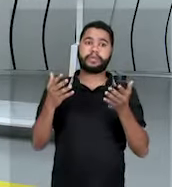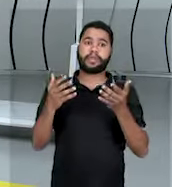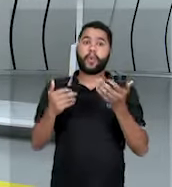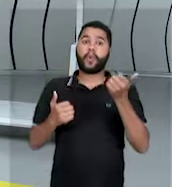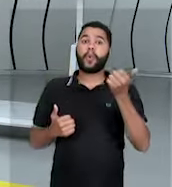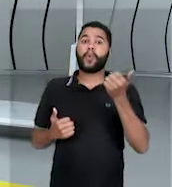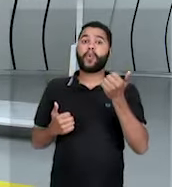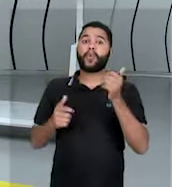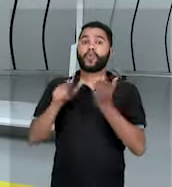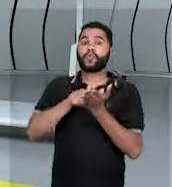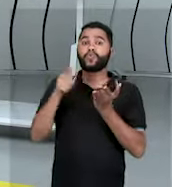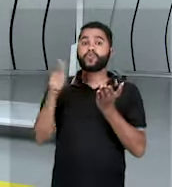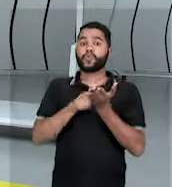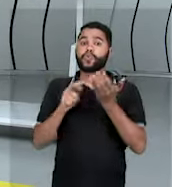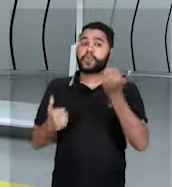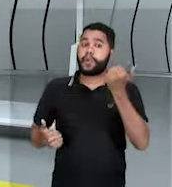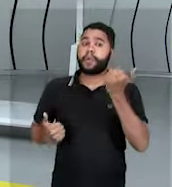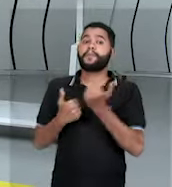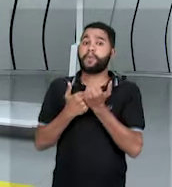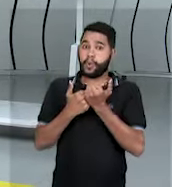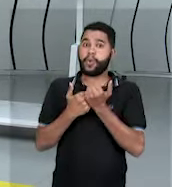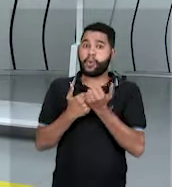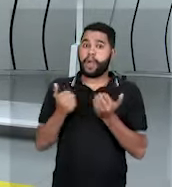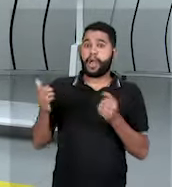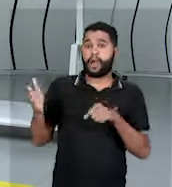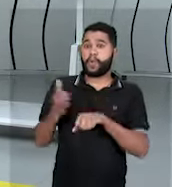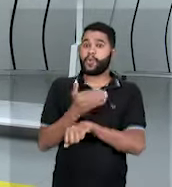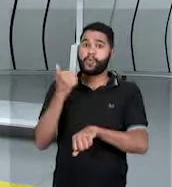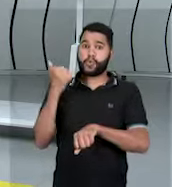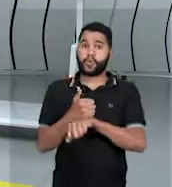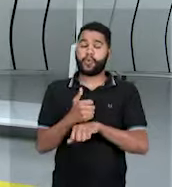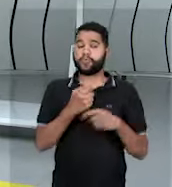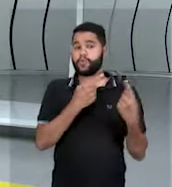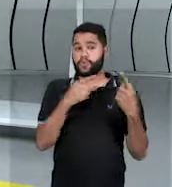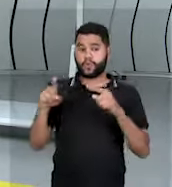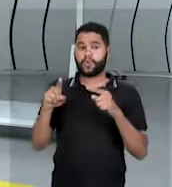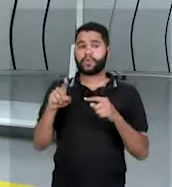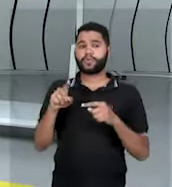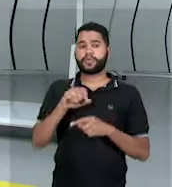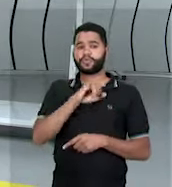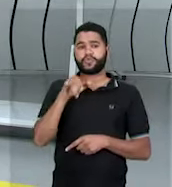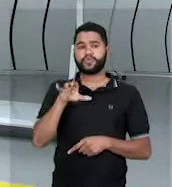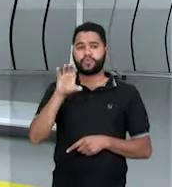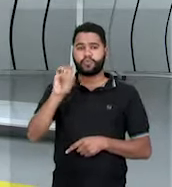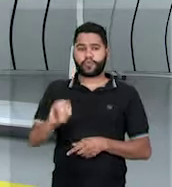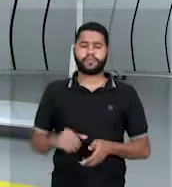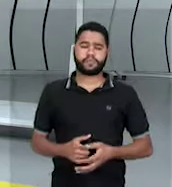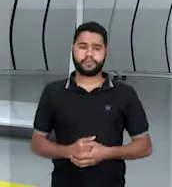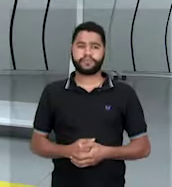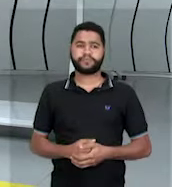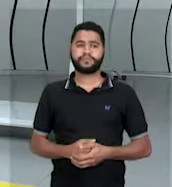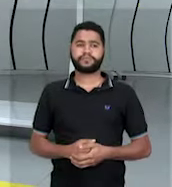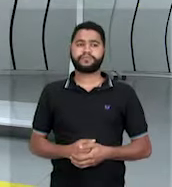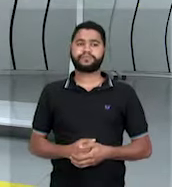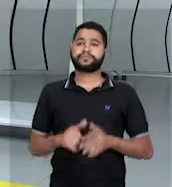está dando ao golpe, né, ali comandado, né, pelos militares,